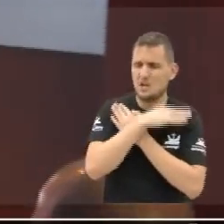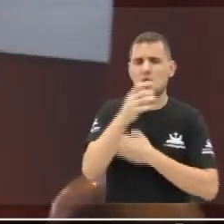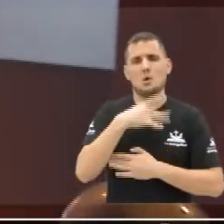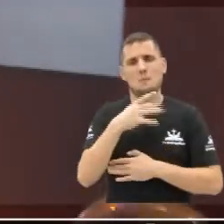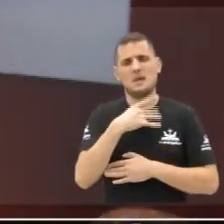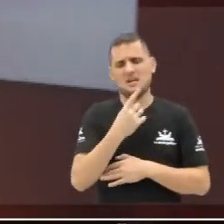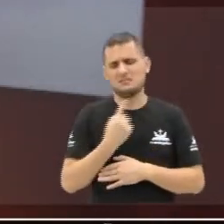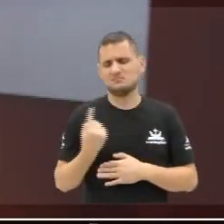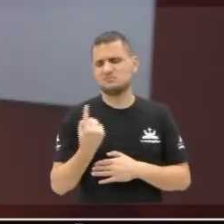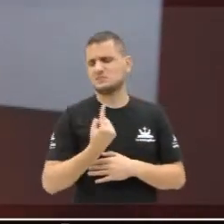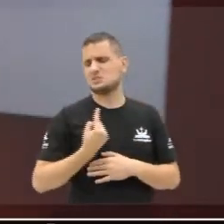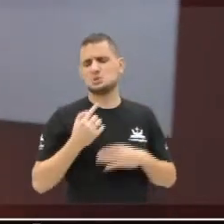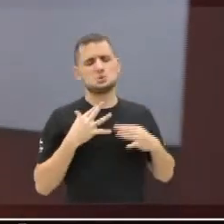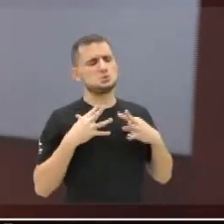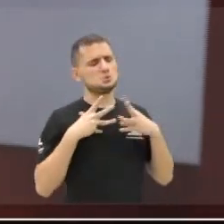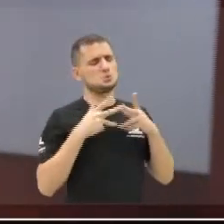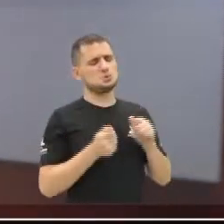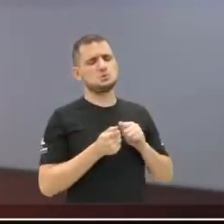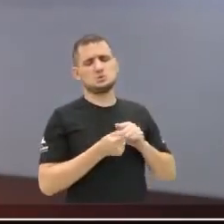solidão.